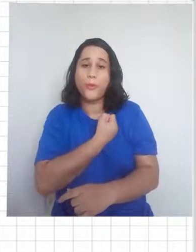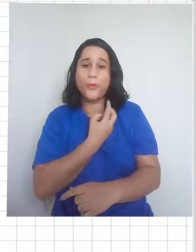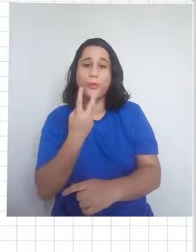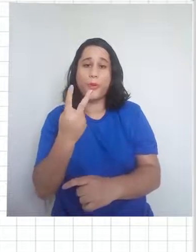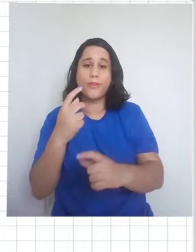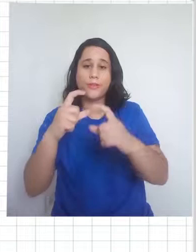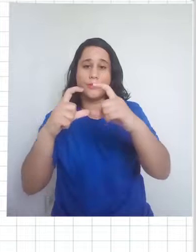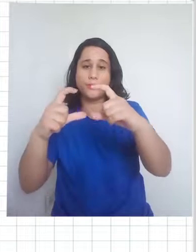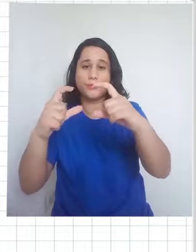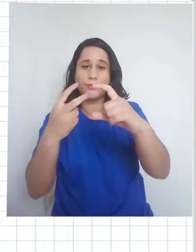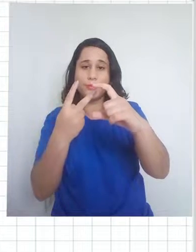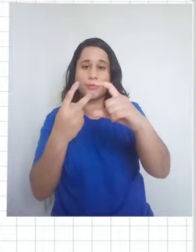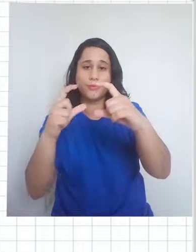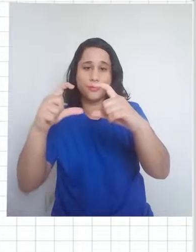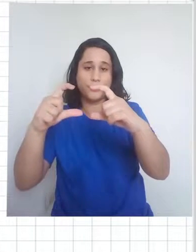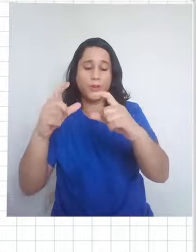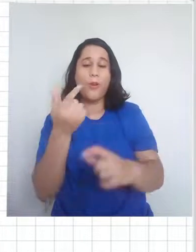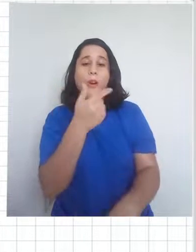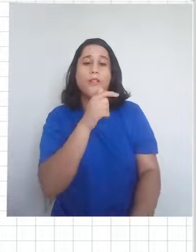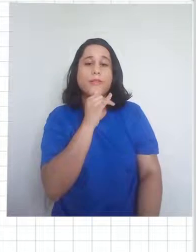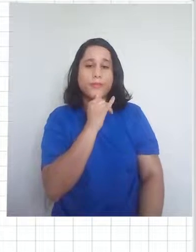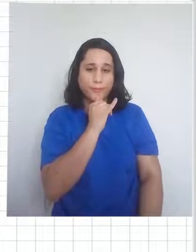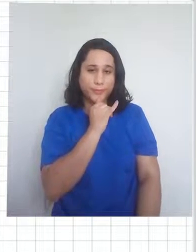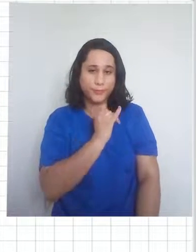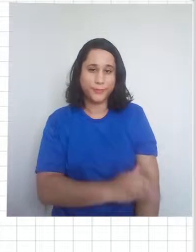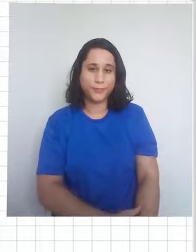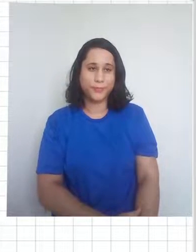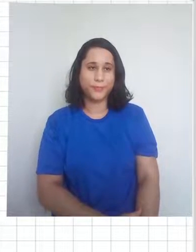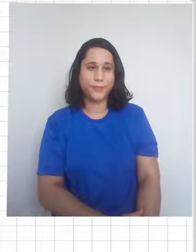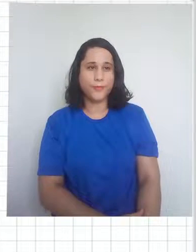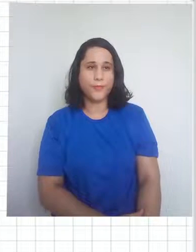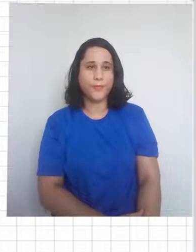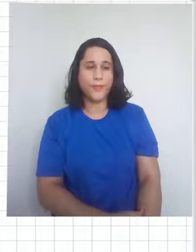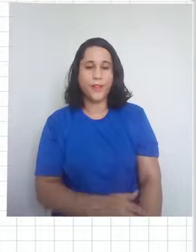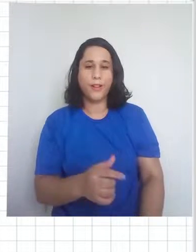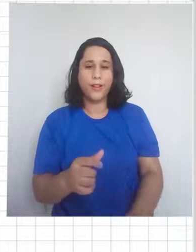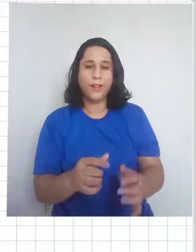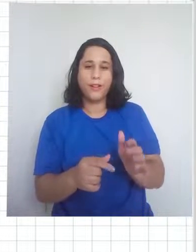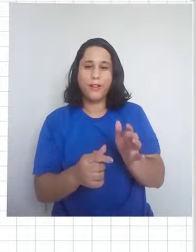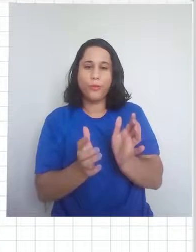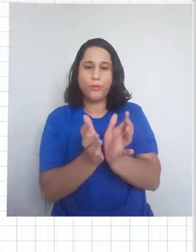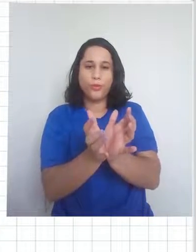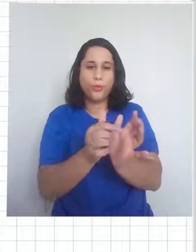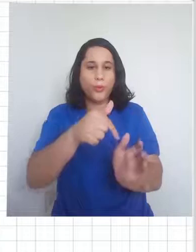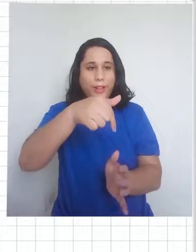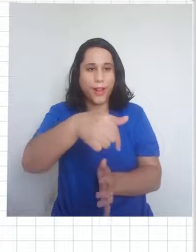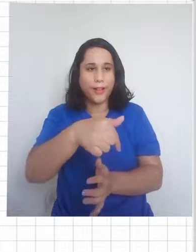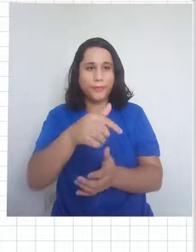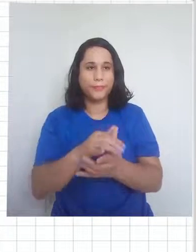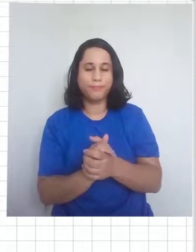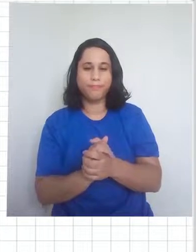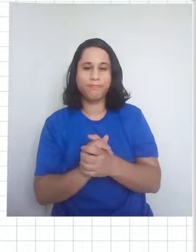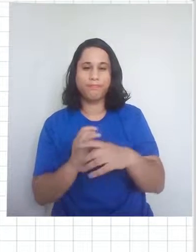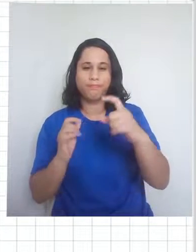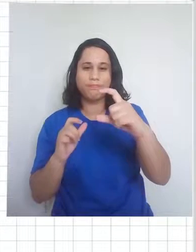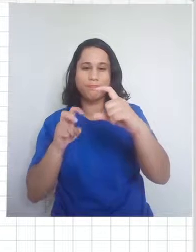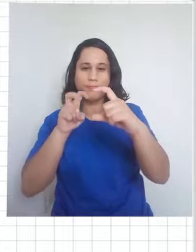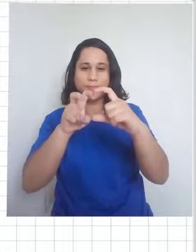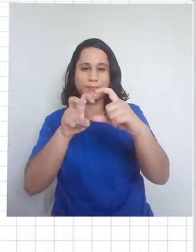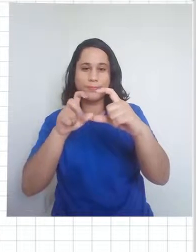2. Vou dar outro exemplo para vocês. Que o elemento 5, por